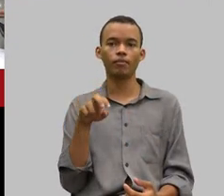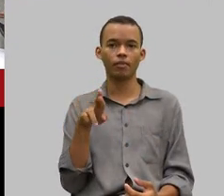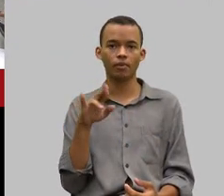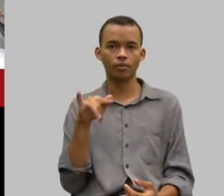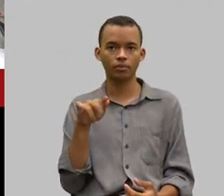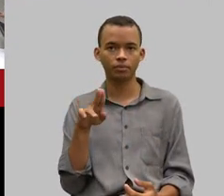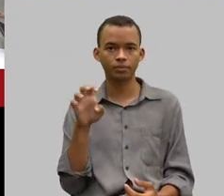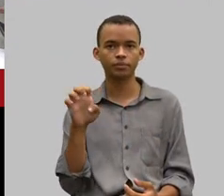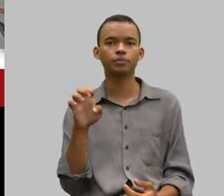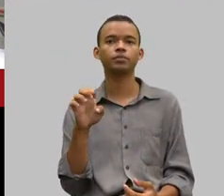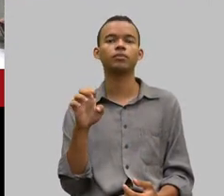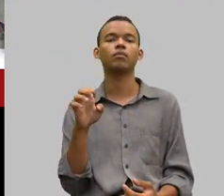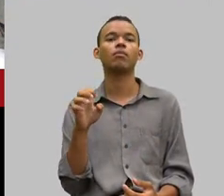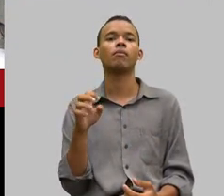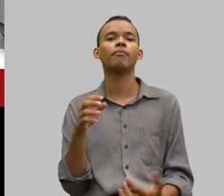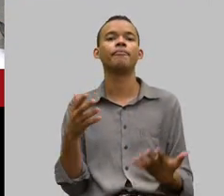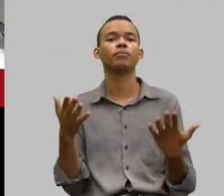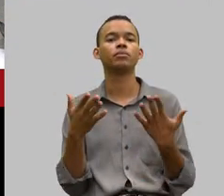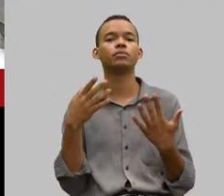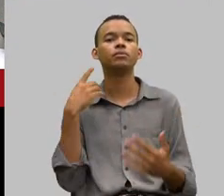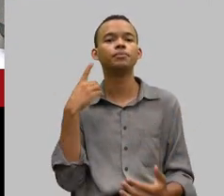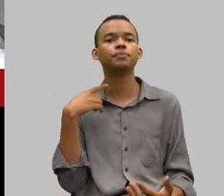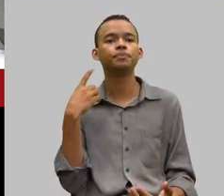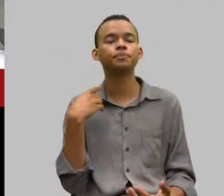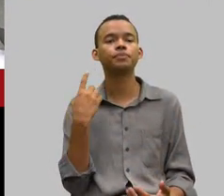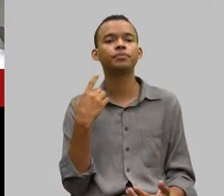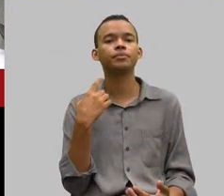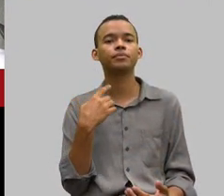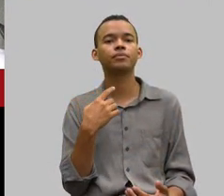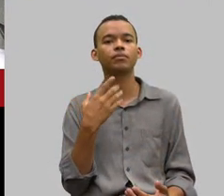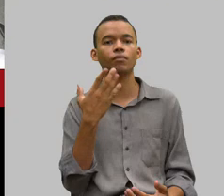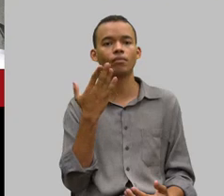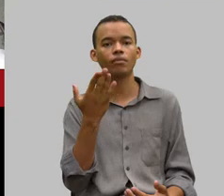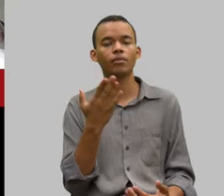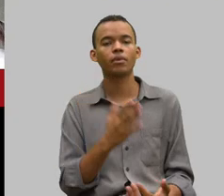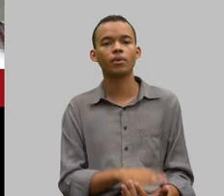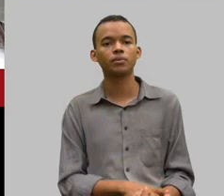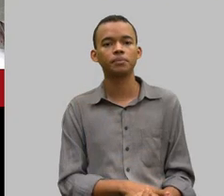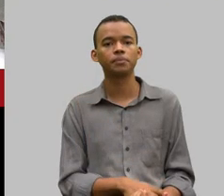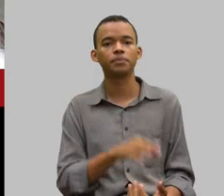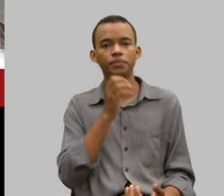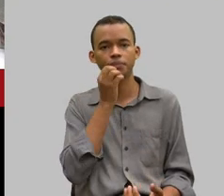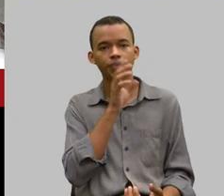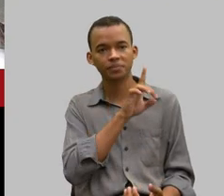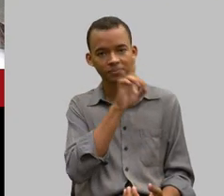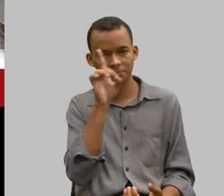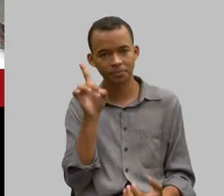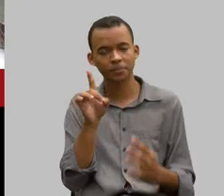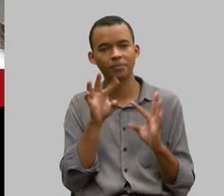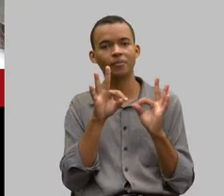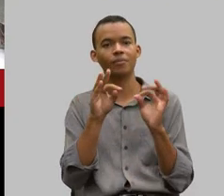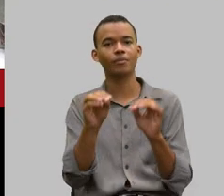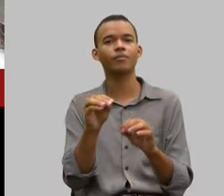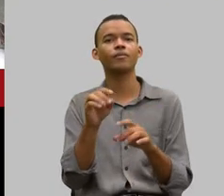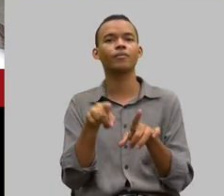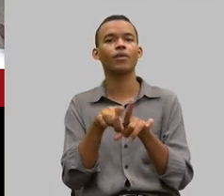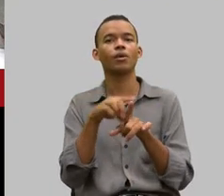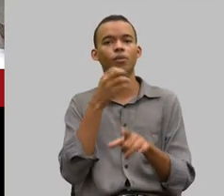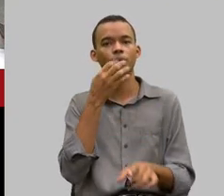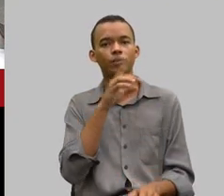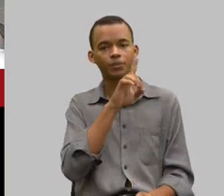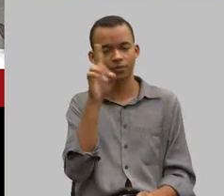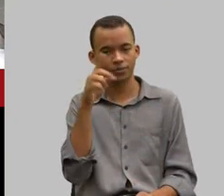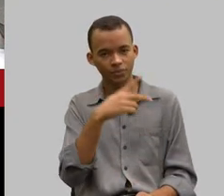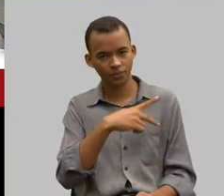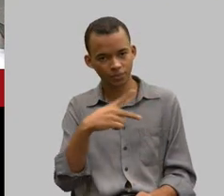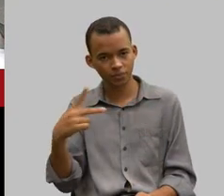Enes Cândido bom dia bom dia a todos Bom dia presidente Deputado leonídio aos secretários